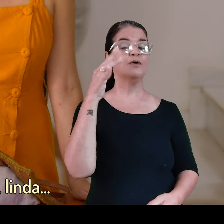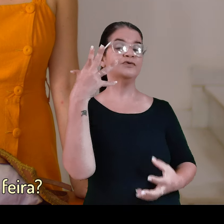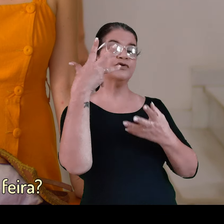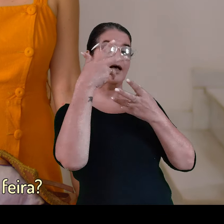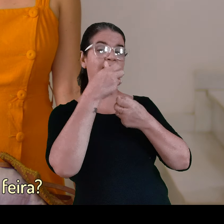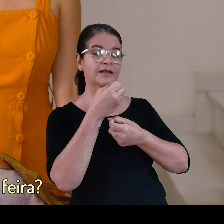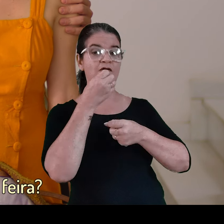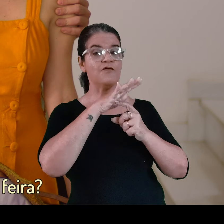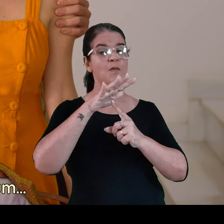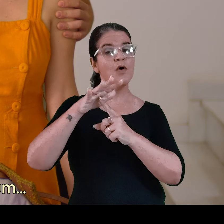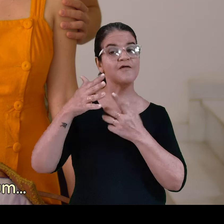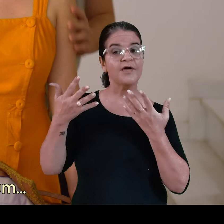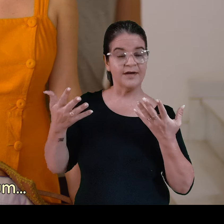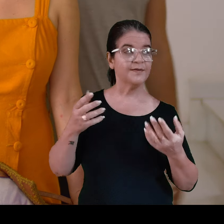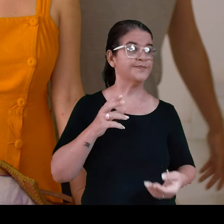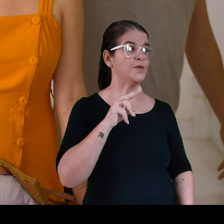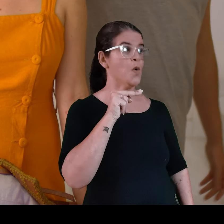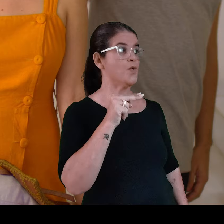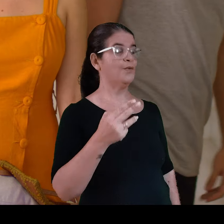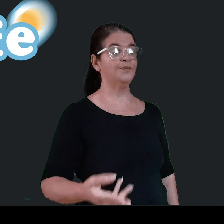linda. Foi boa feira? Uhum.